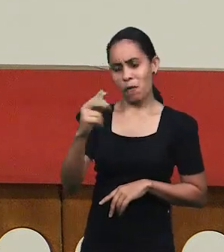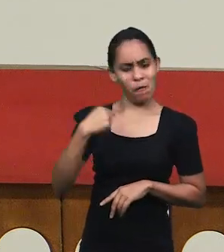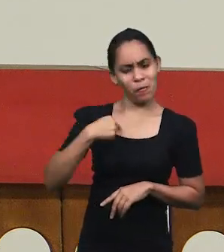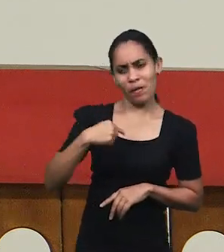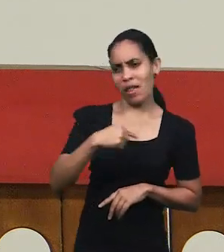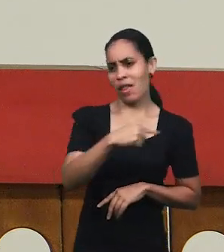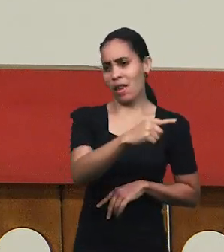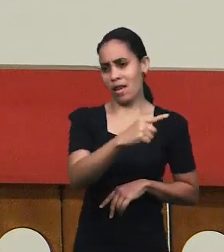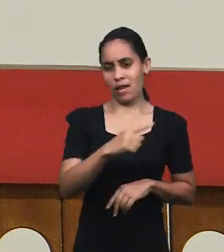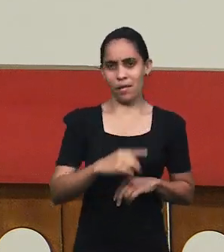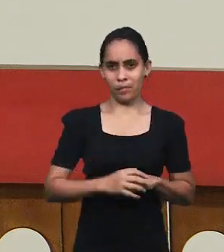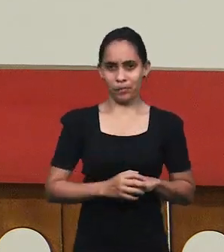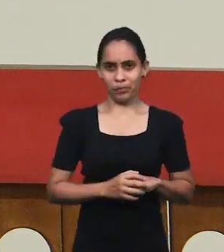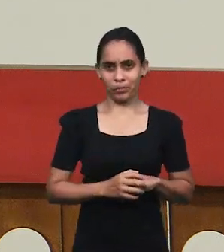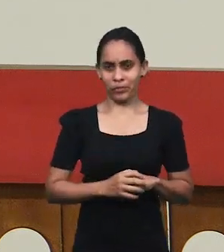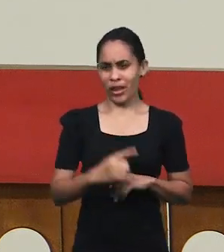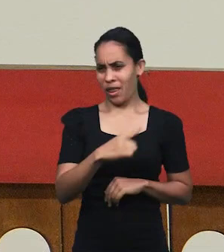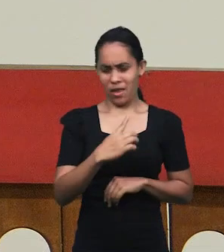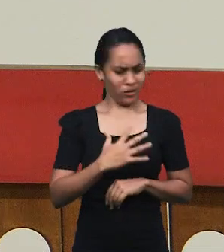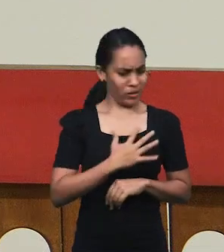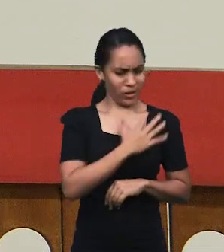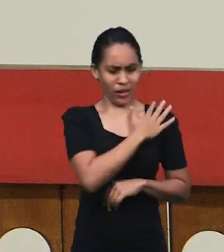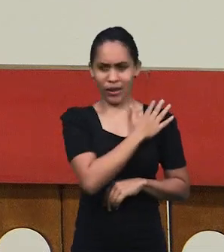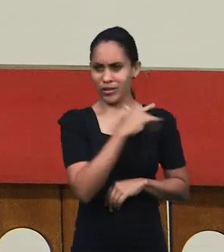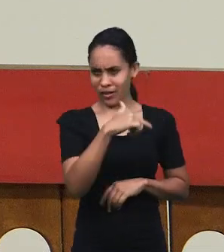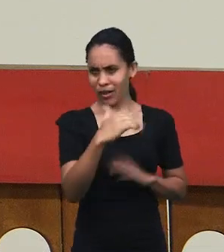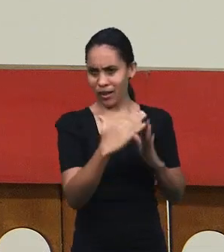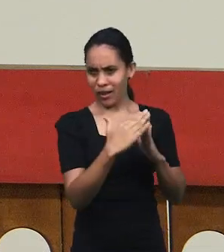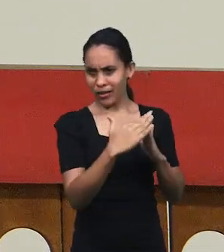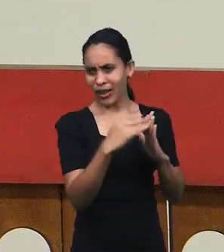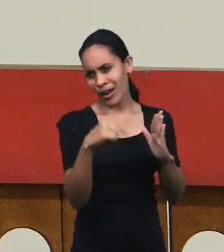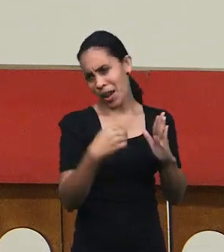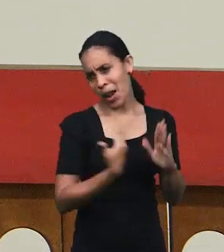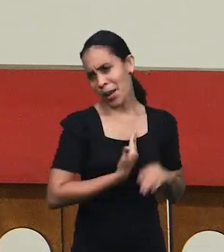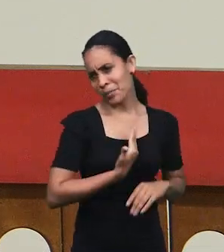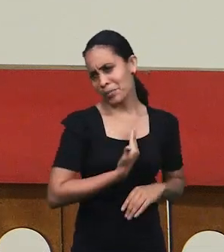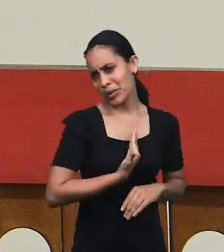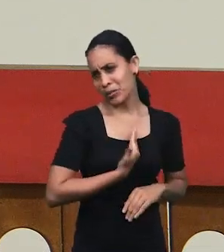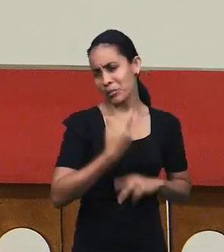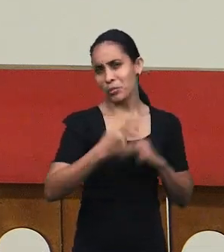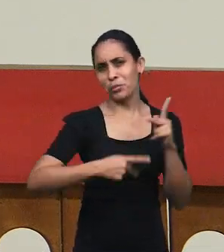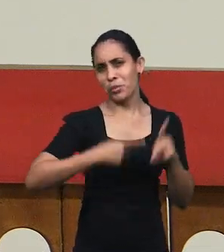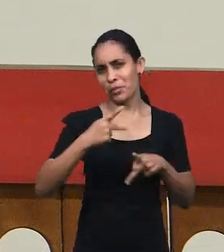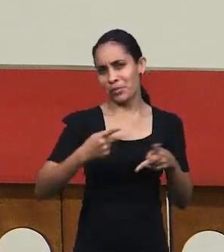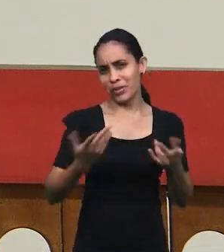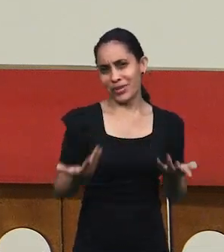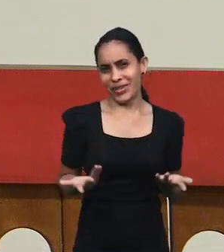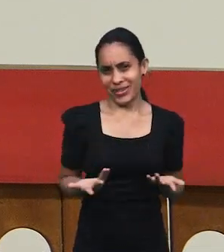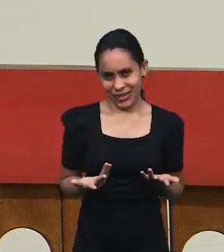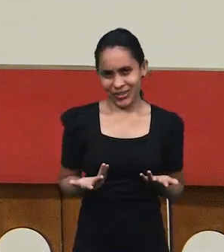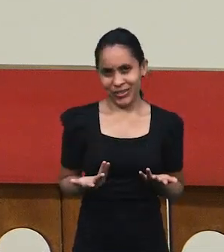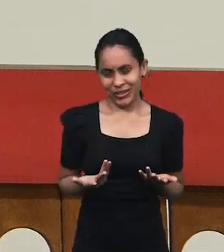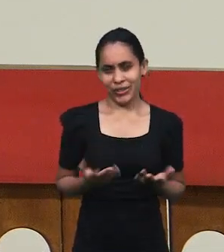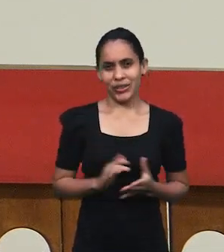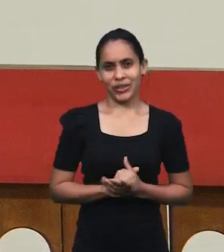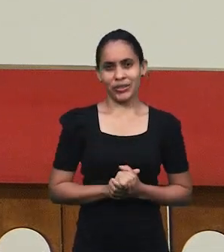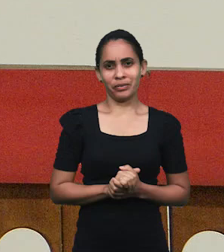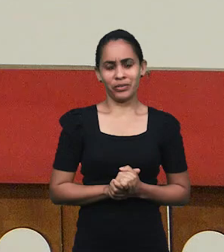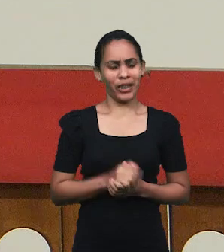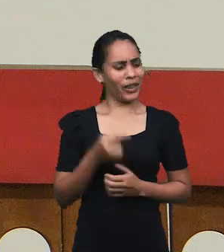Senhor, vai na casa do soldado, do comandante, sabe por quê? Ele é amigo do povo.